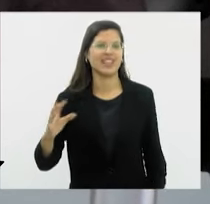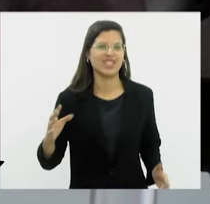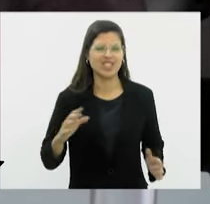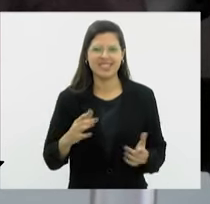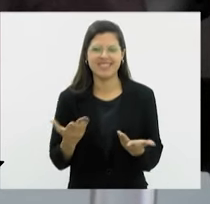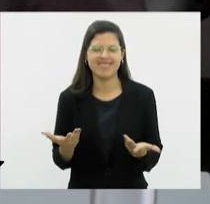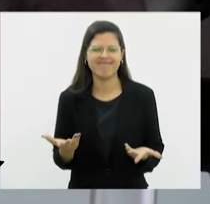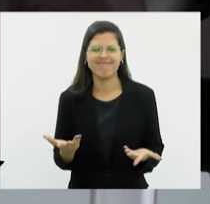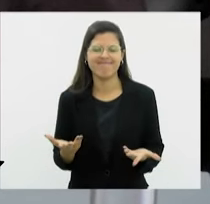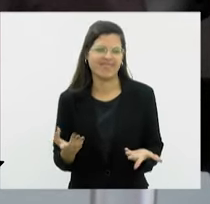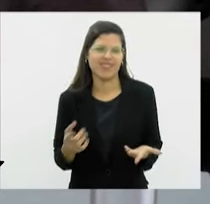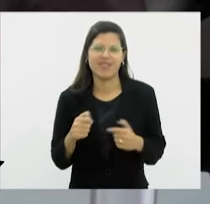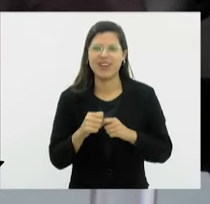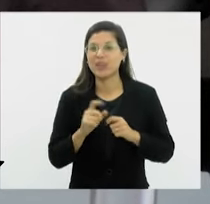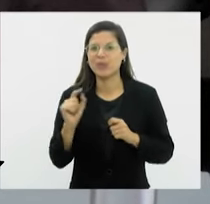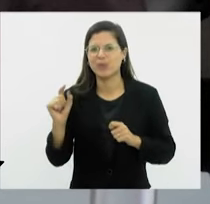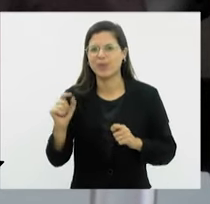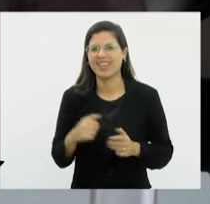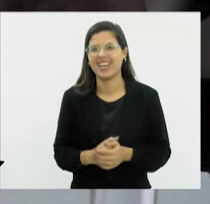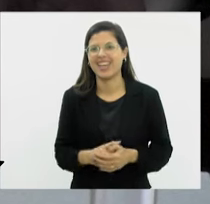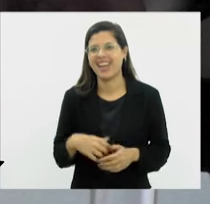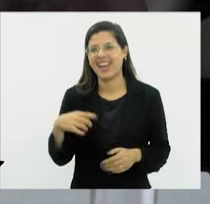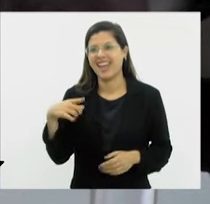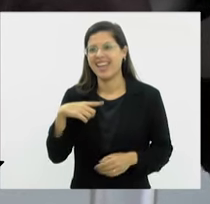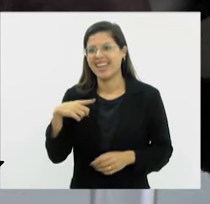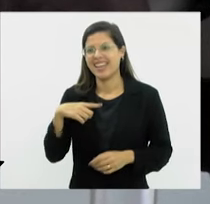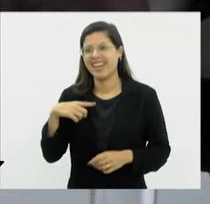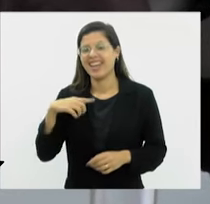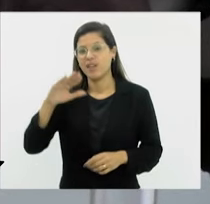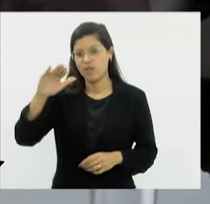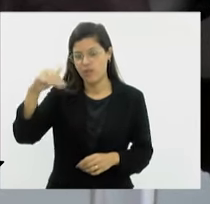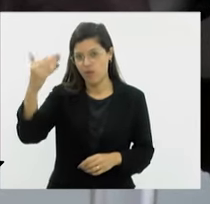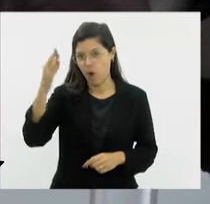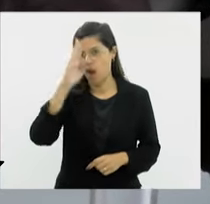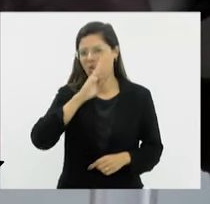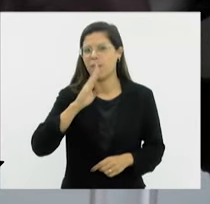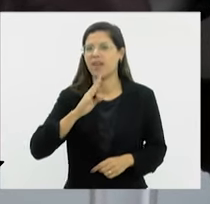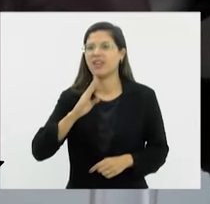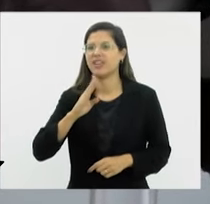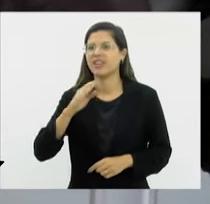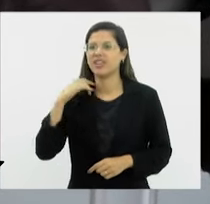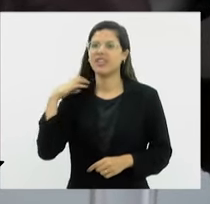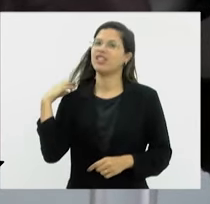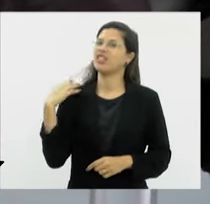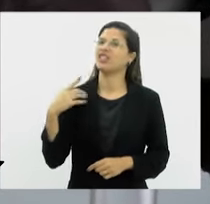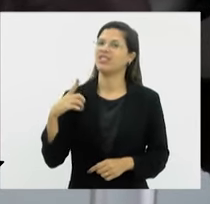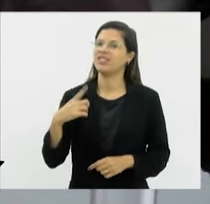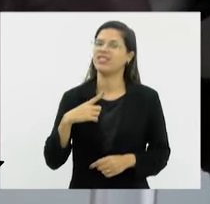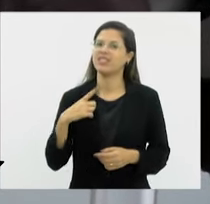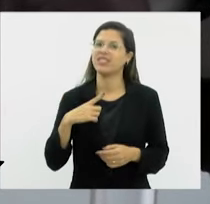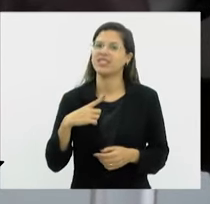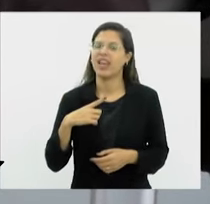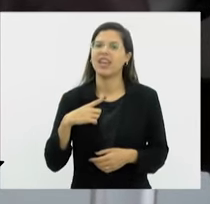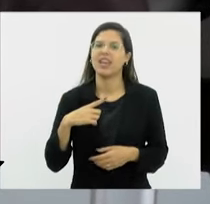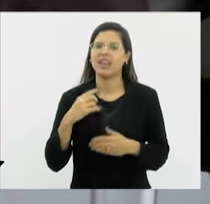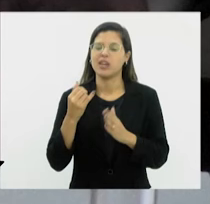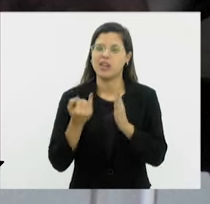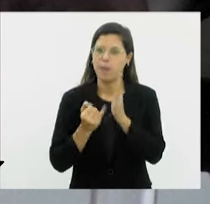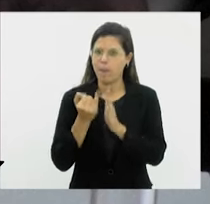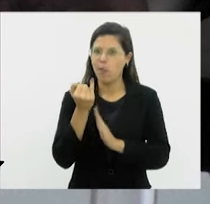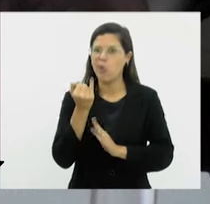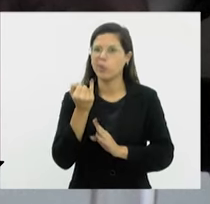a taxação internacional dos bets lá pela União. Até o governo do Estado